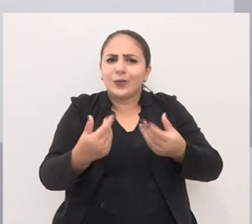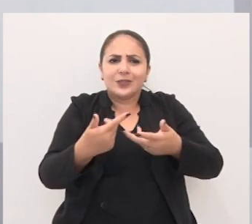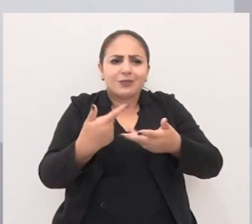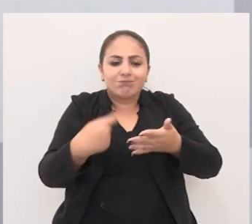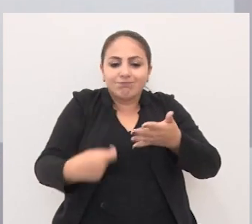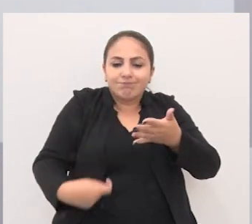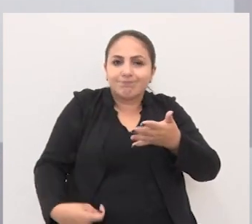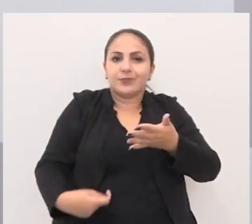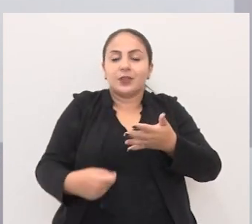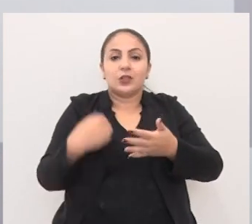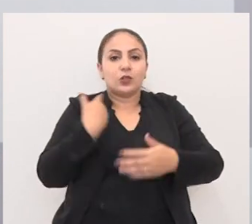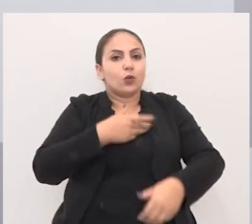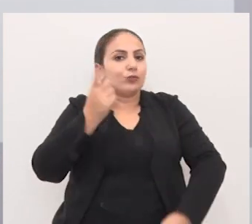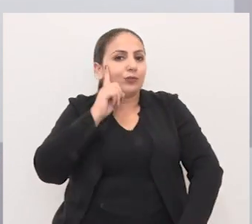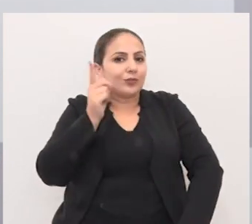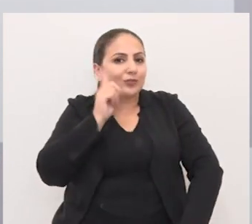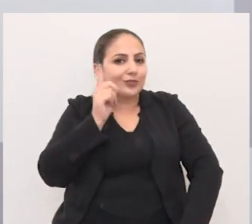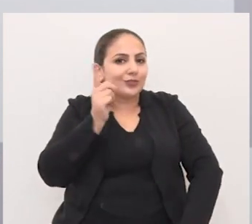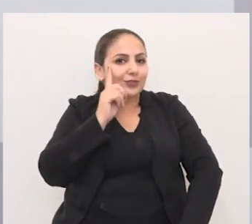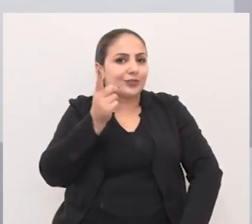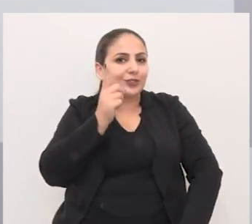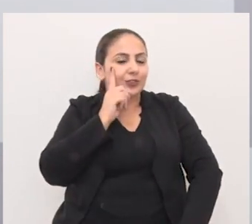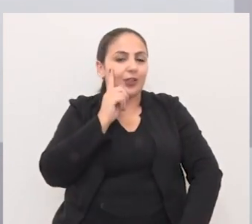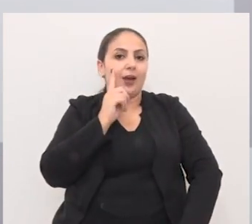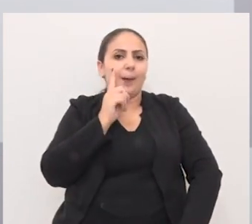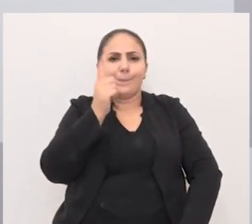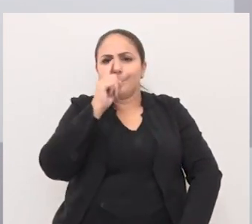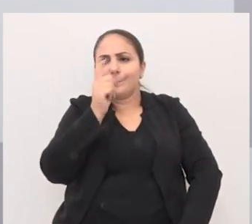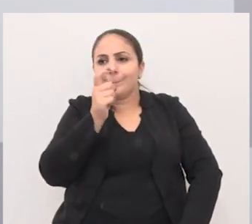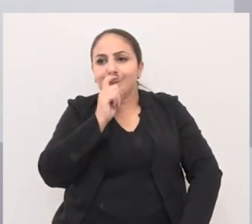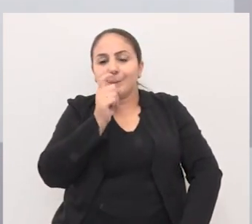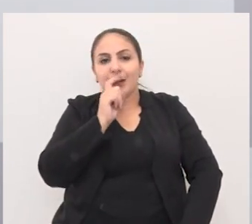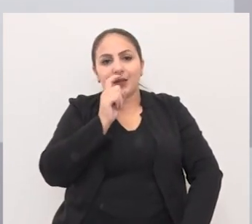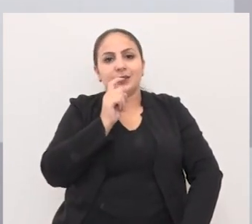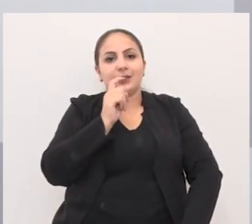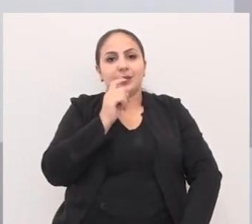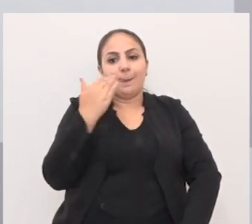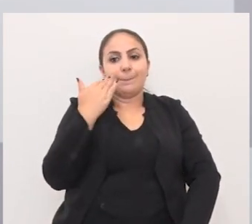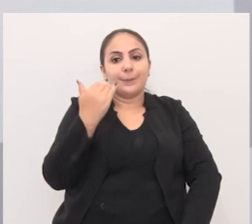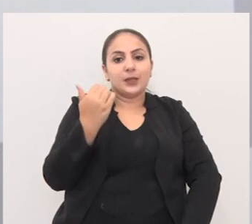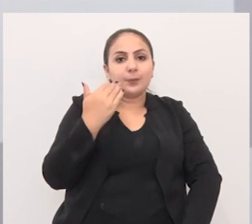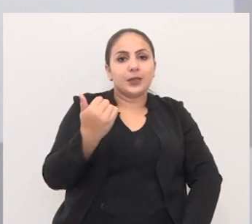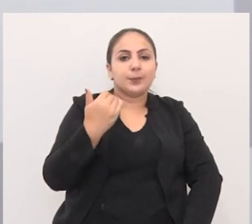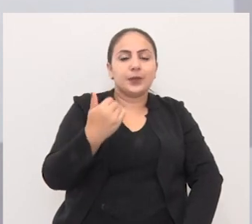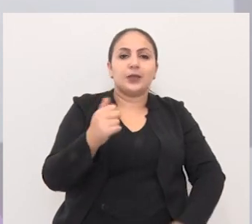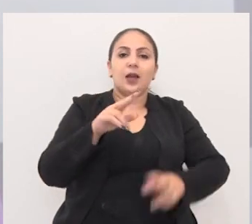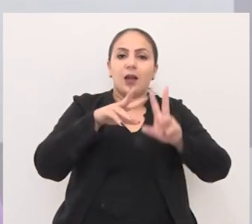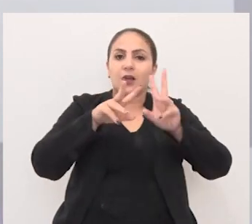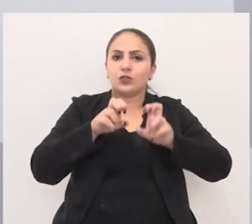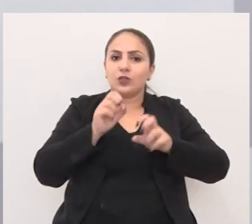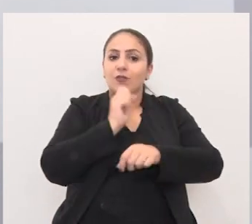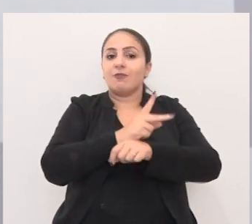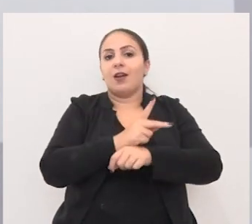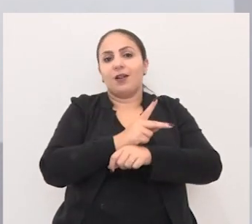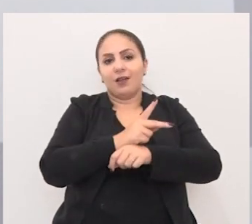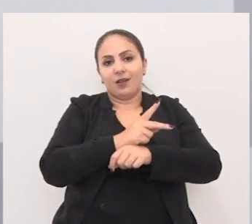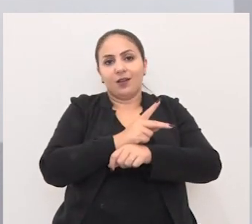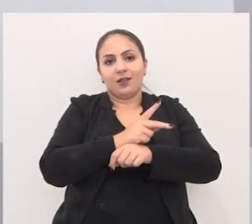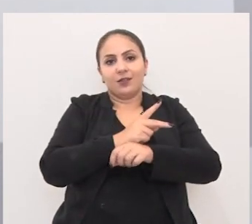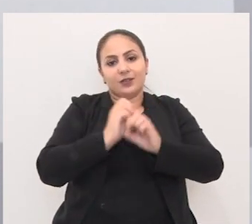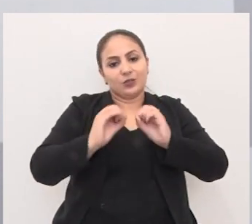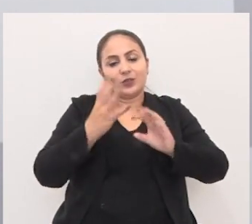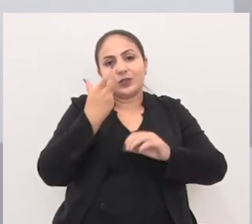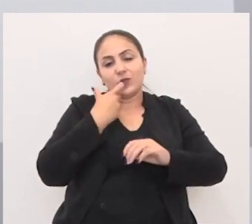grande. Diariamente, a gente recebe inúmeras mães, inúmeros pais no que diz respeito à questão de vagas para a